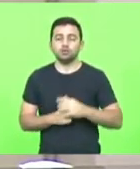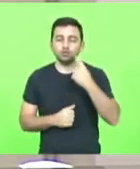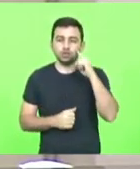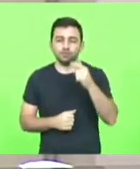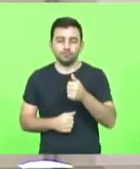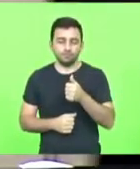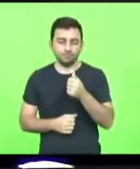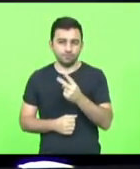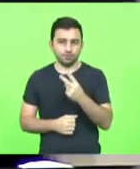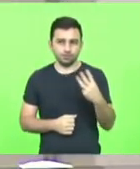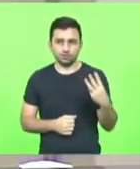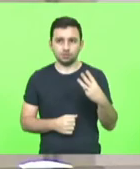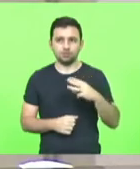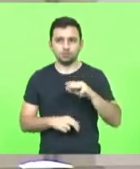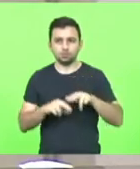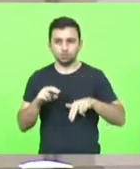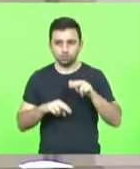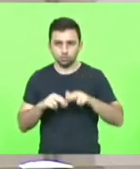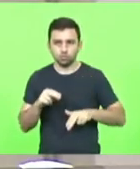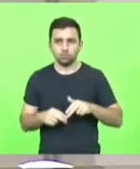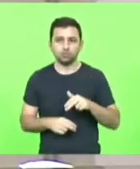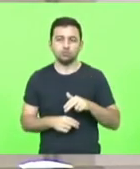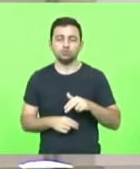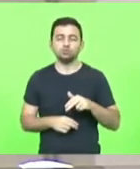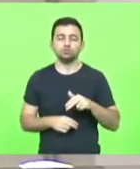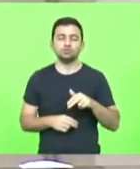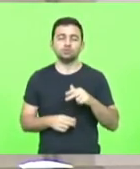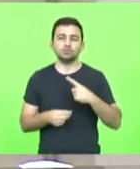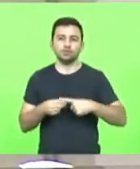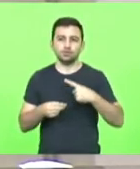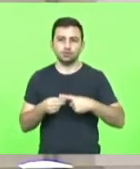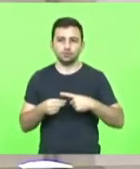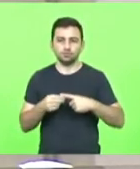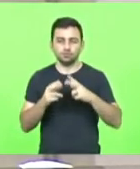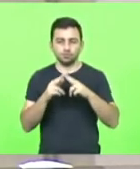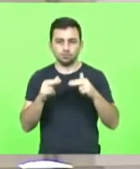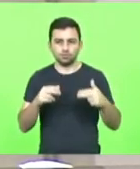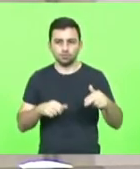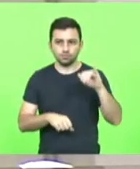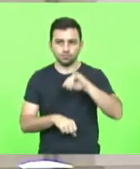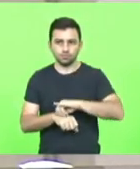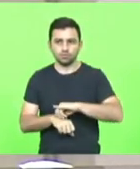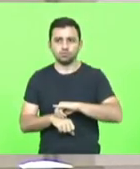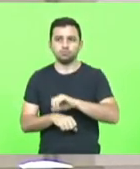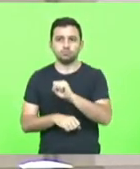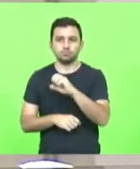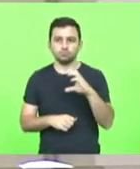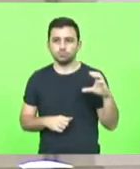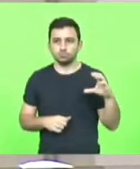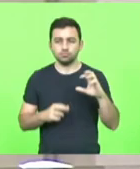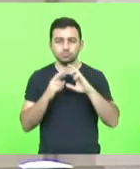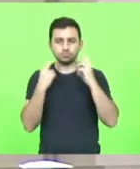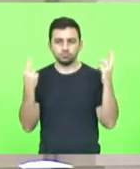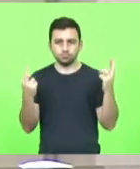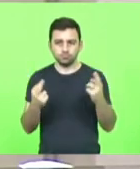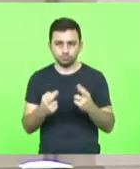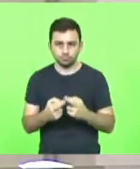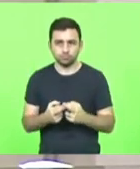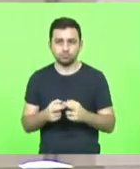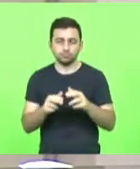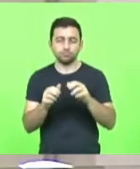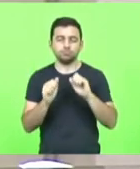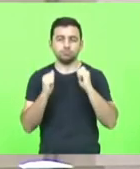junho de 2021, nesta cidade de Florianópolis, capital do Estado, reuniu-se a Assembleia